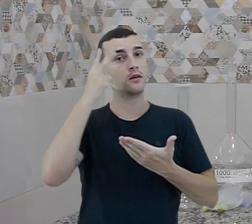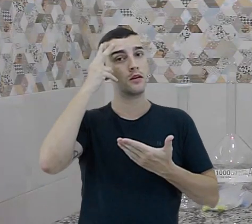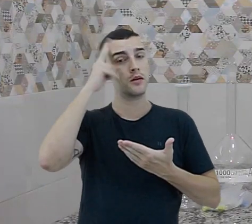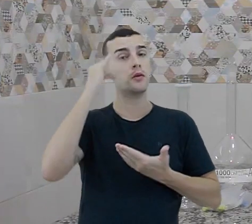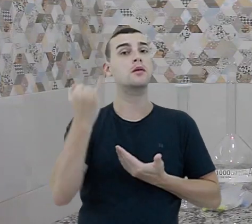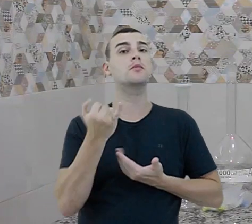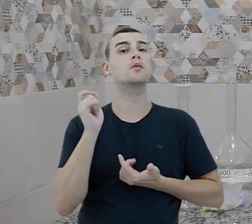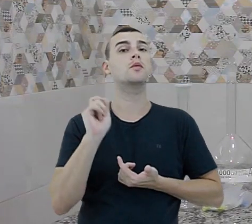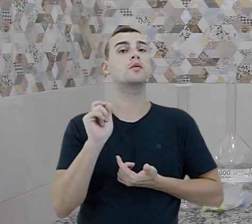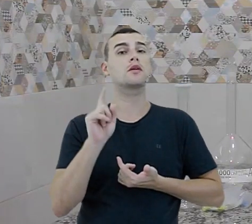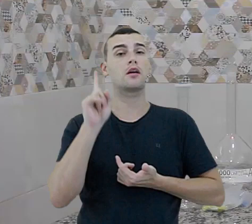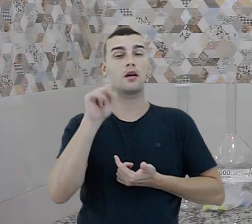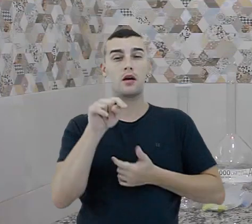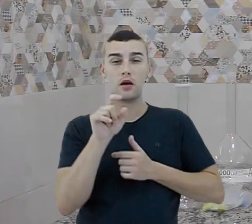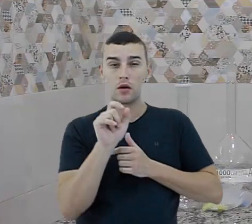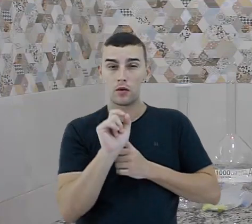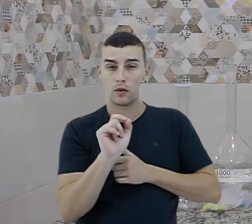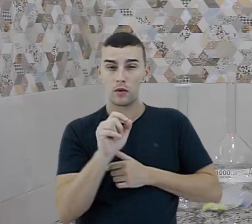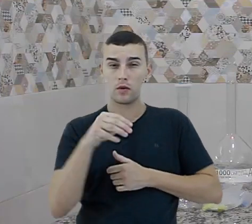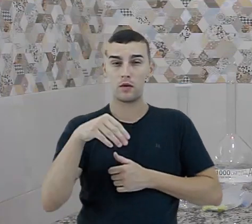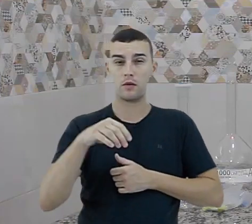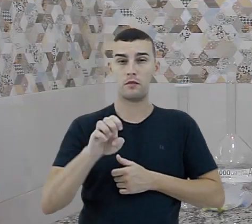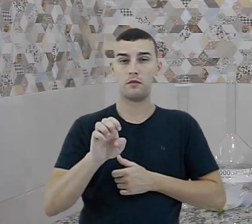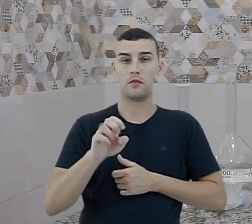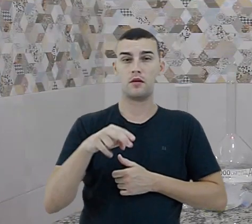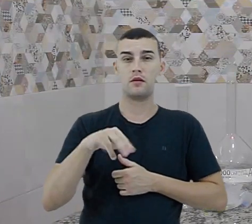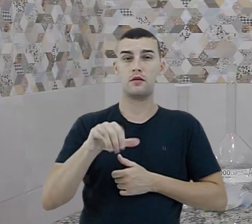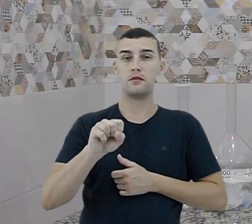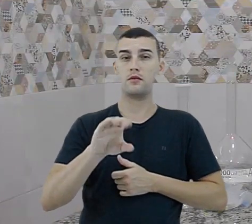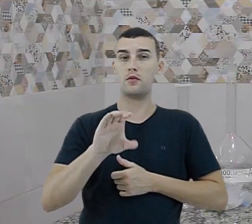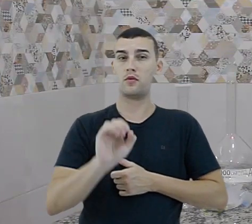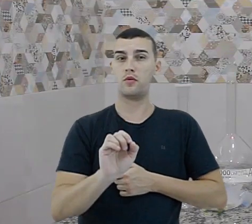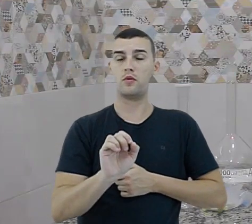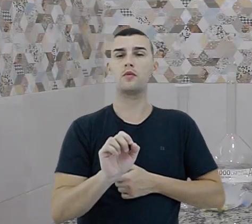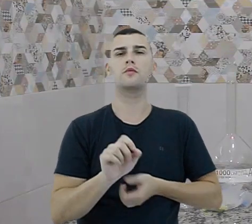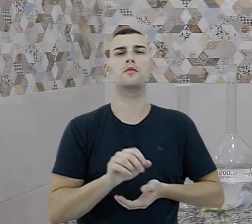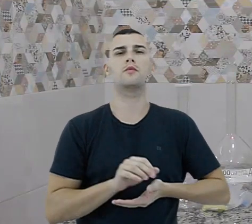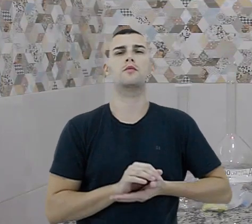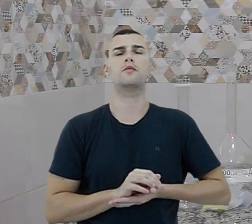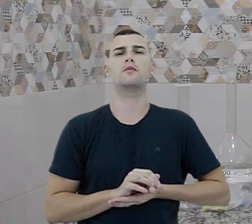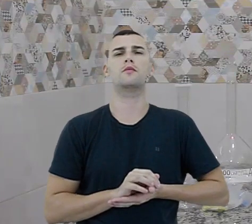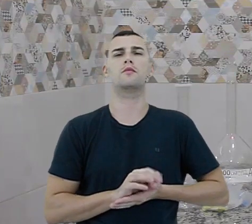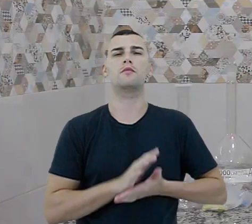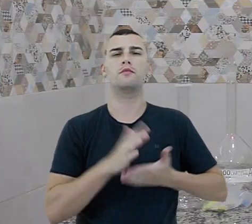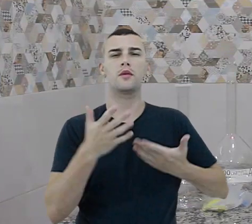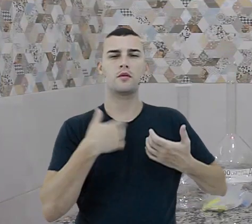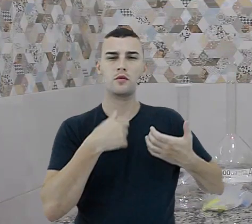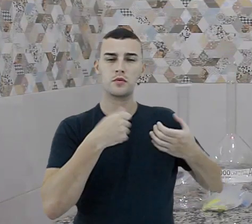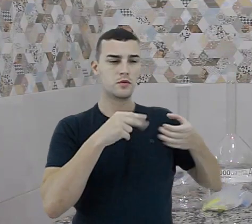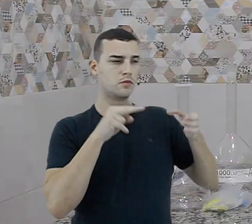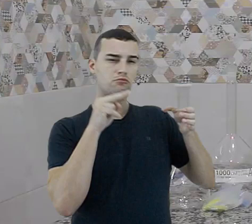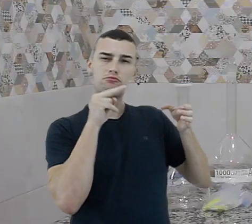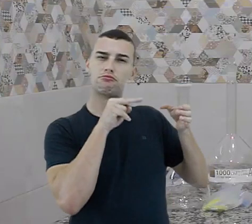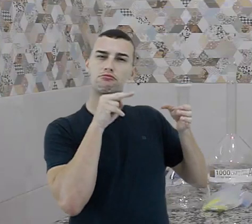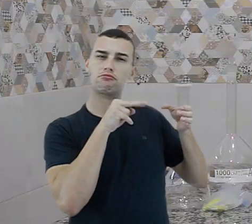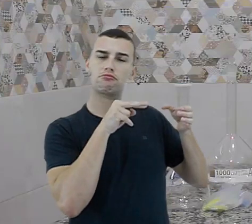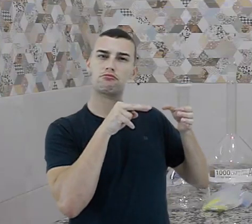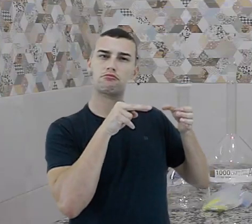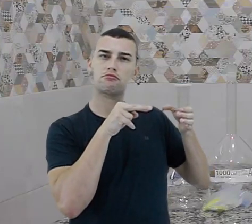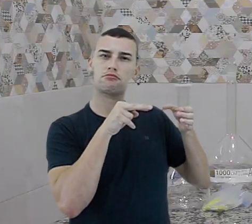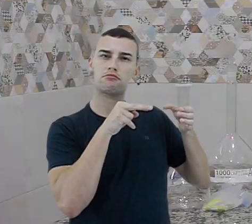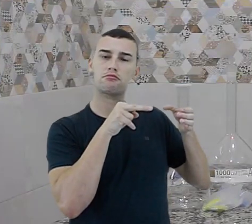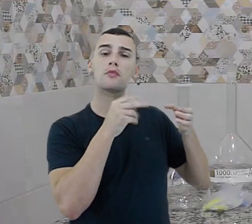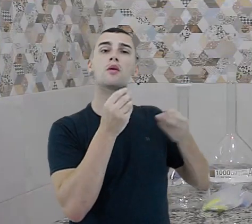álcool. Lembrando novamente a questão do menisco. Então eu tenho que colocar de